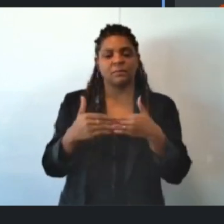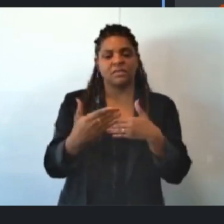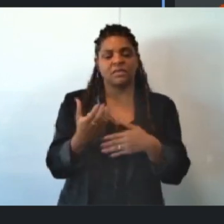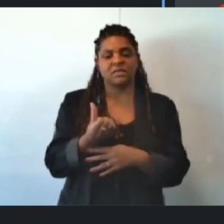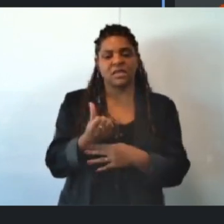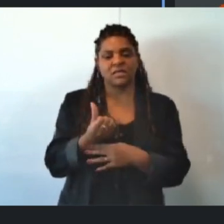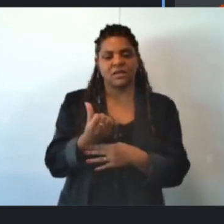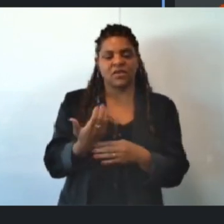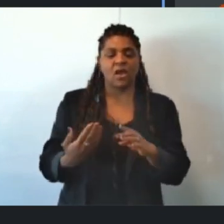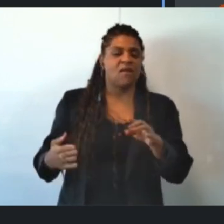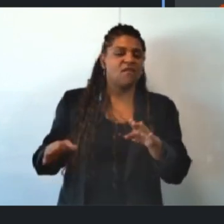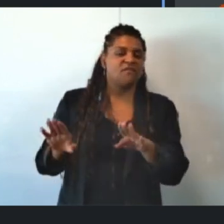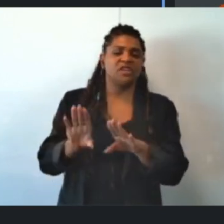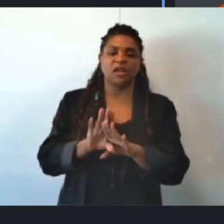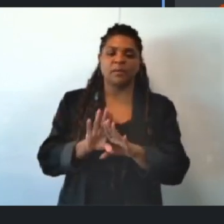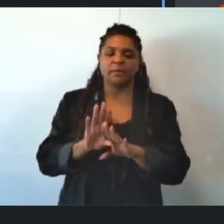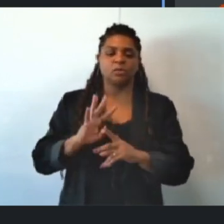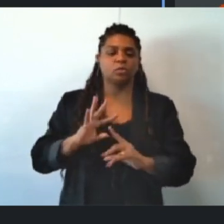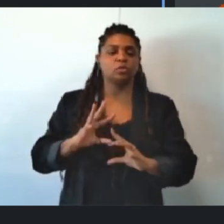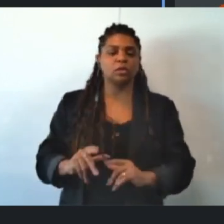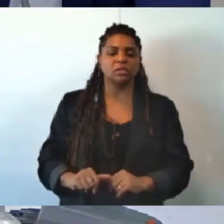domingo. Entendi.